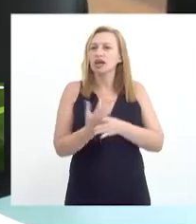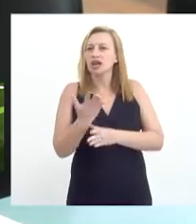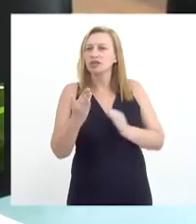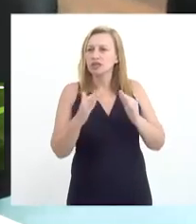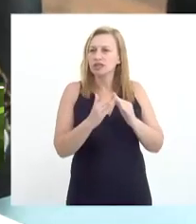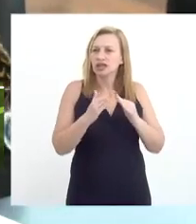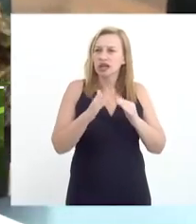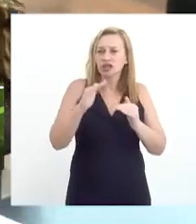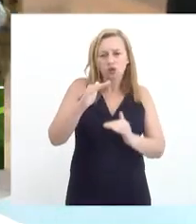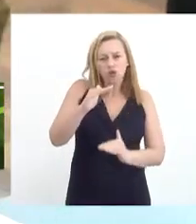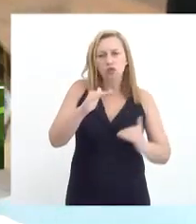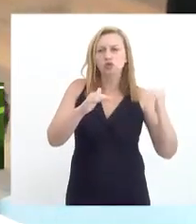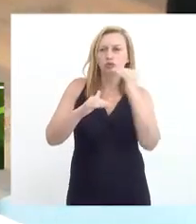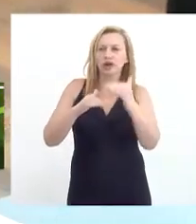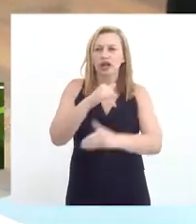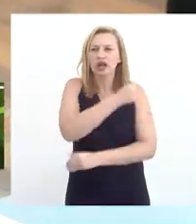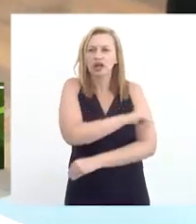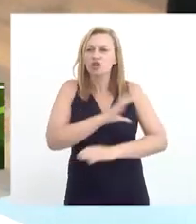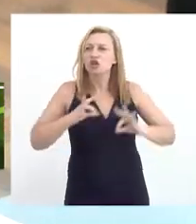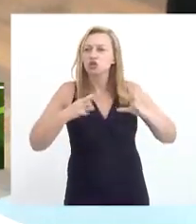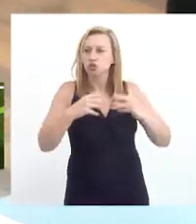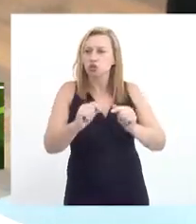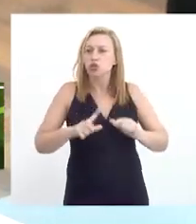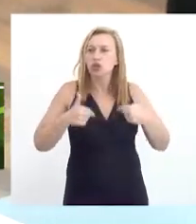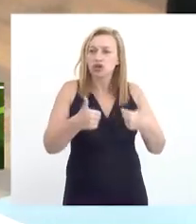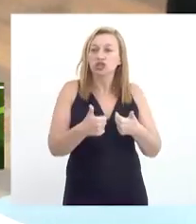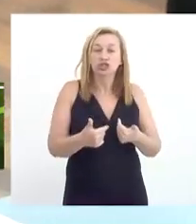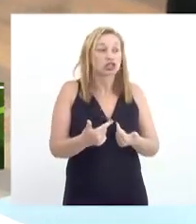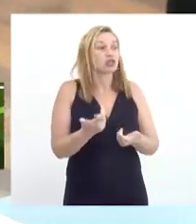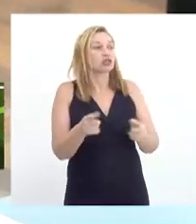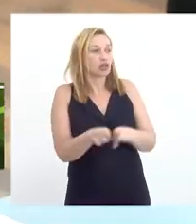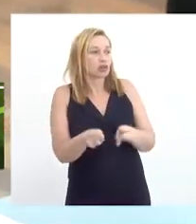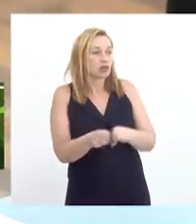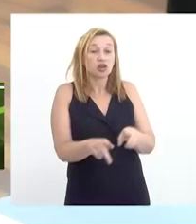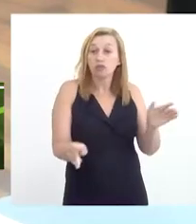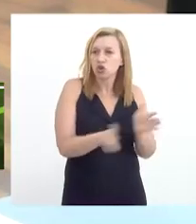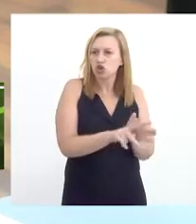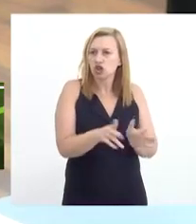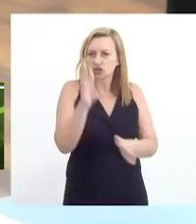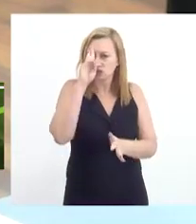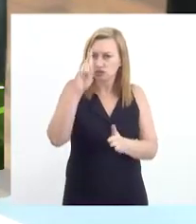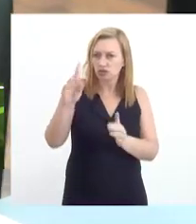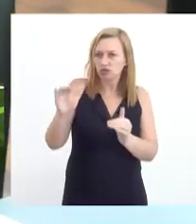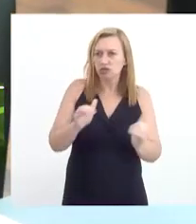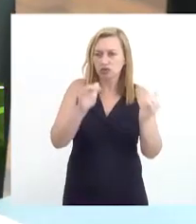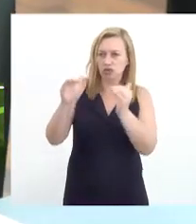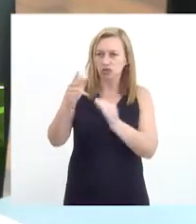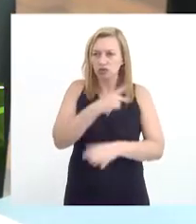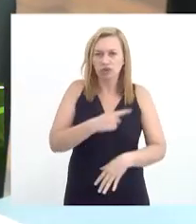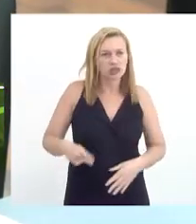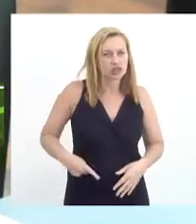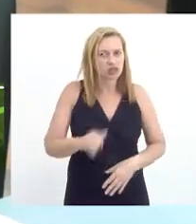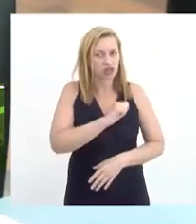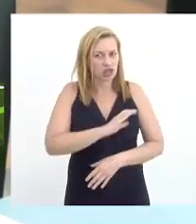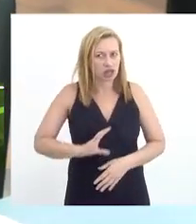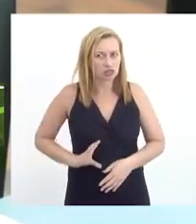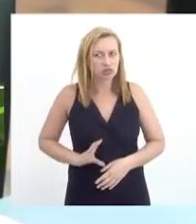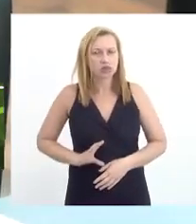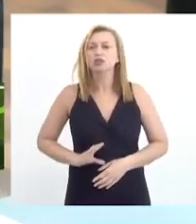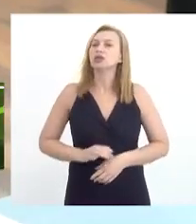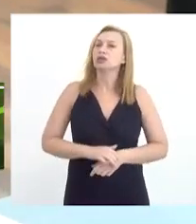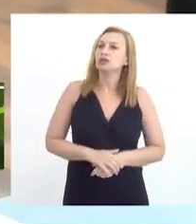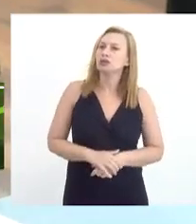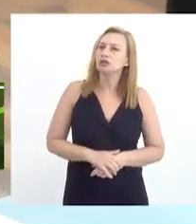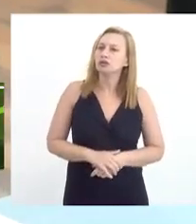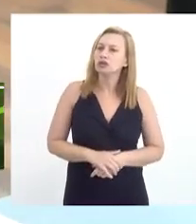Supera Rio Com todas as ações Inclusive de projetos Feitos por vossa silência Presidente e deputado André Ciliano